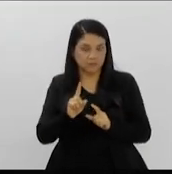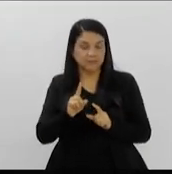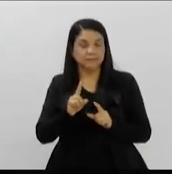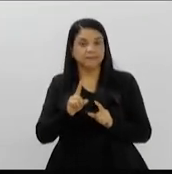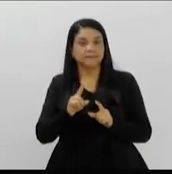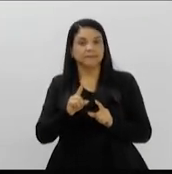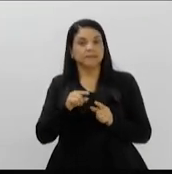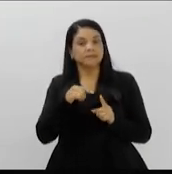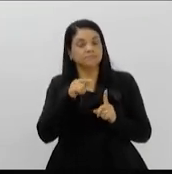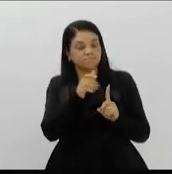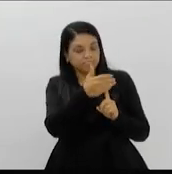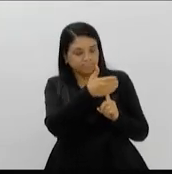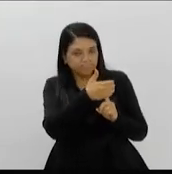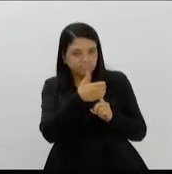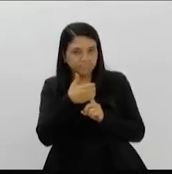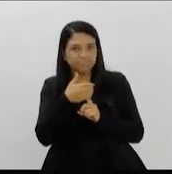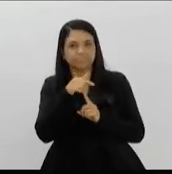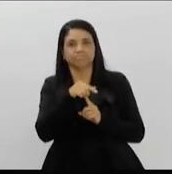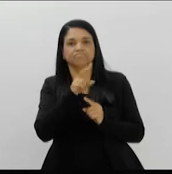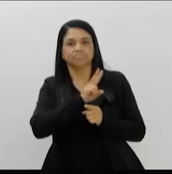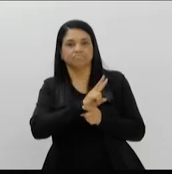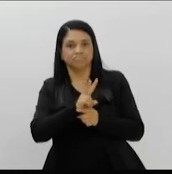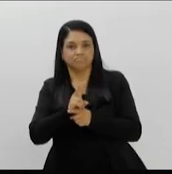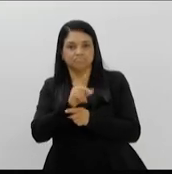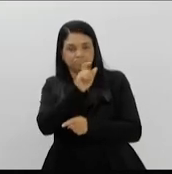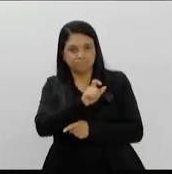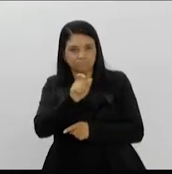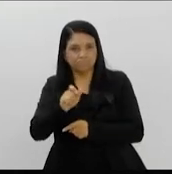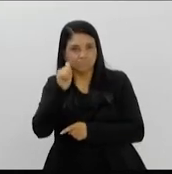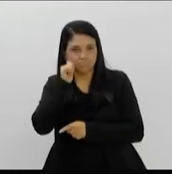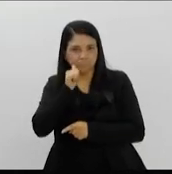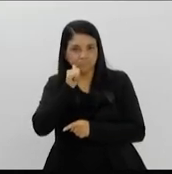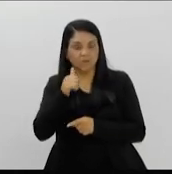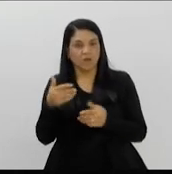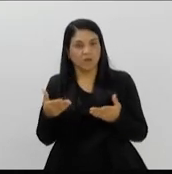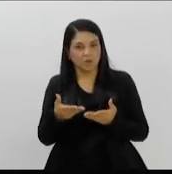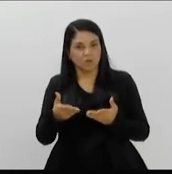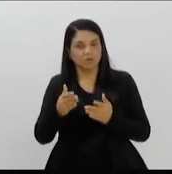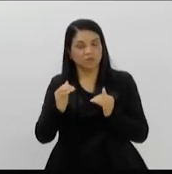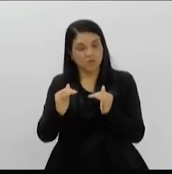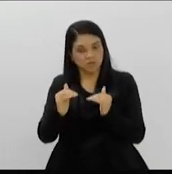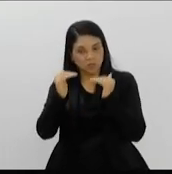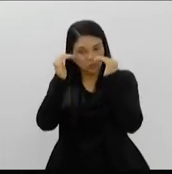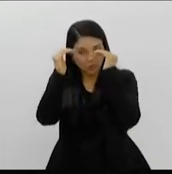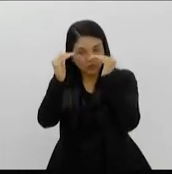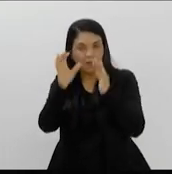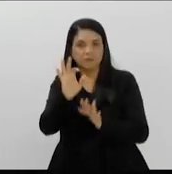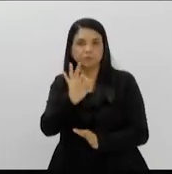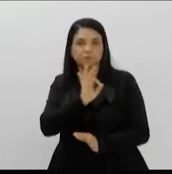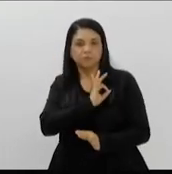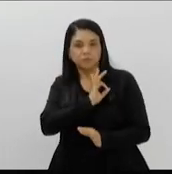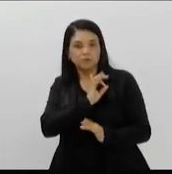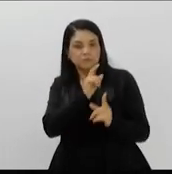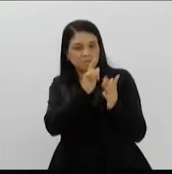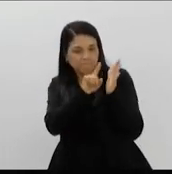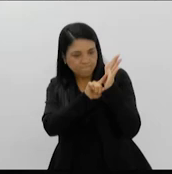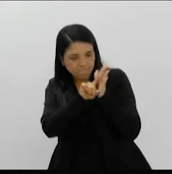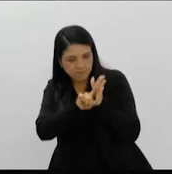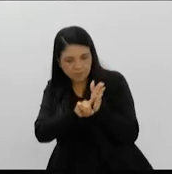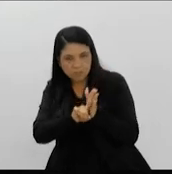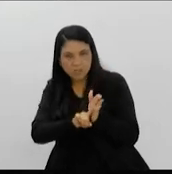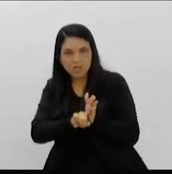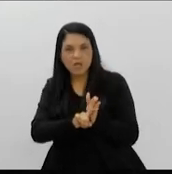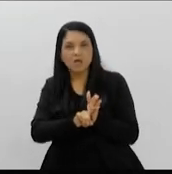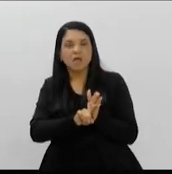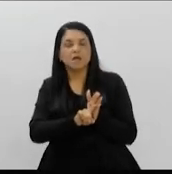efetivamente protegidas. Então, é isso que a gente tem que fazer agora, deixar as autoridades competentes investigarem,